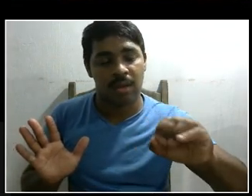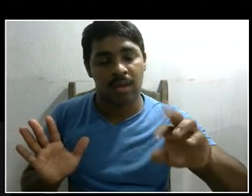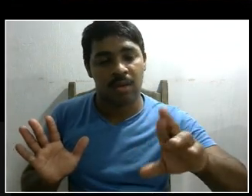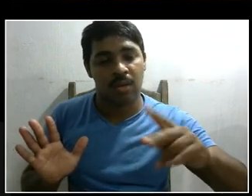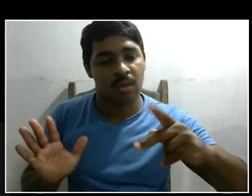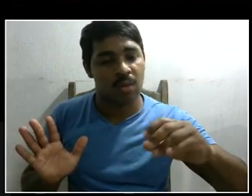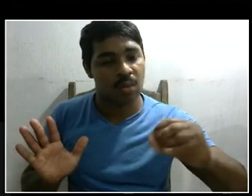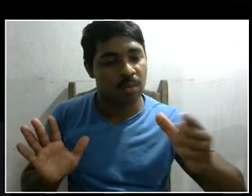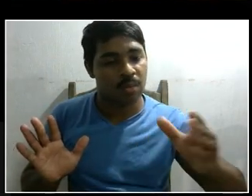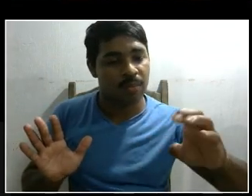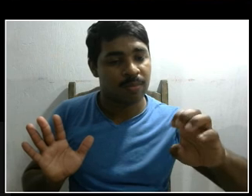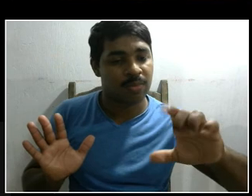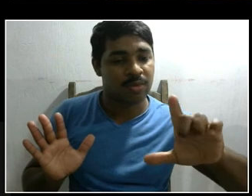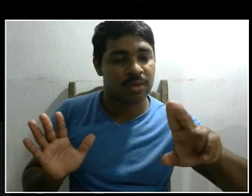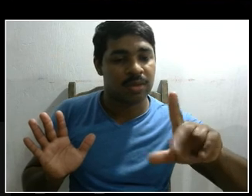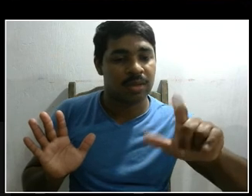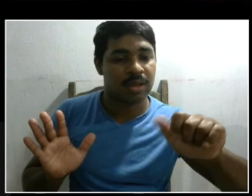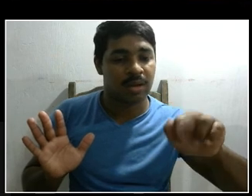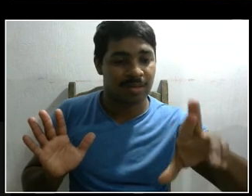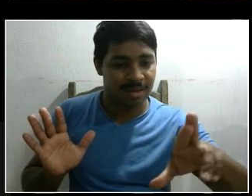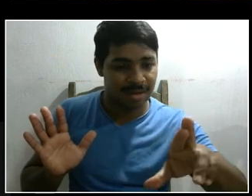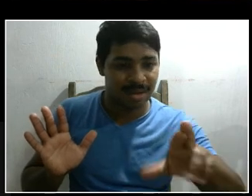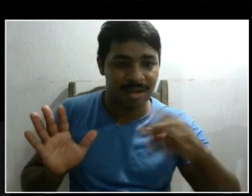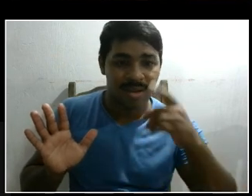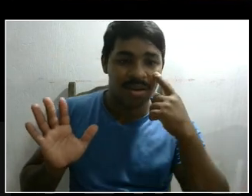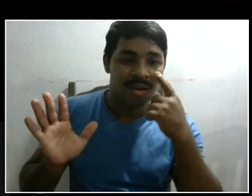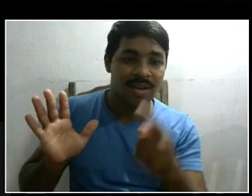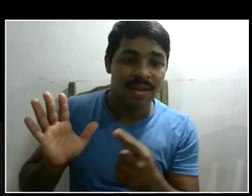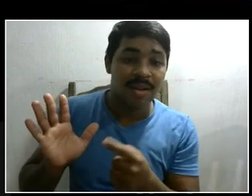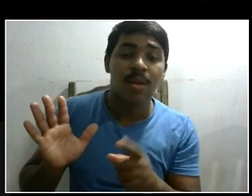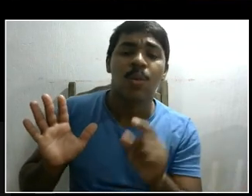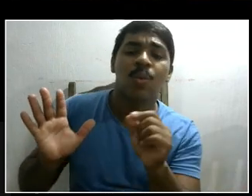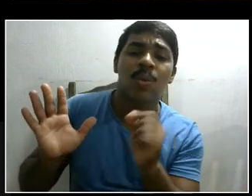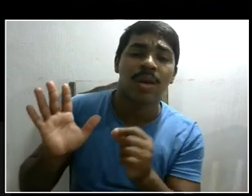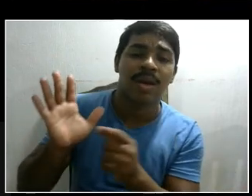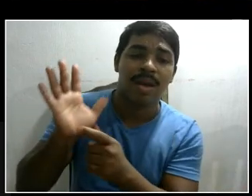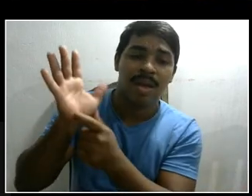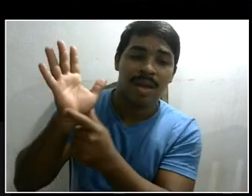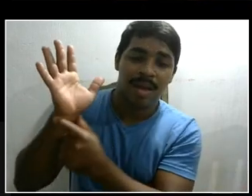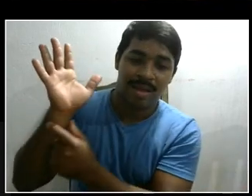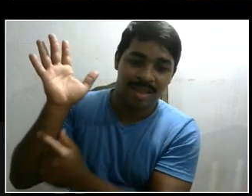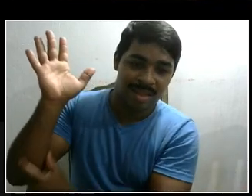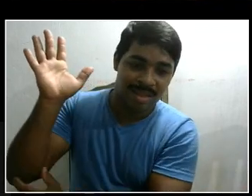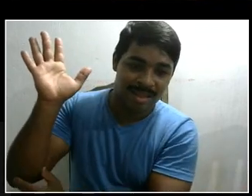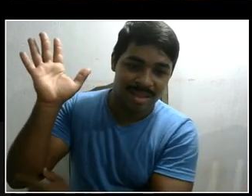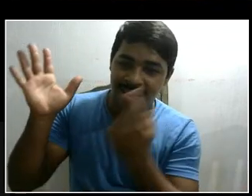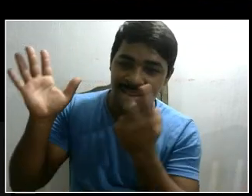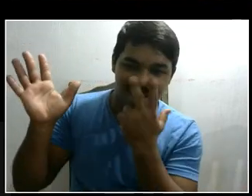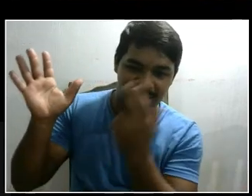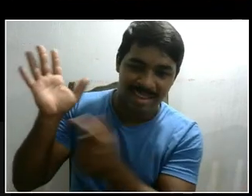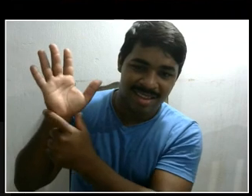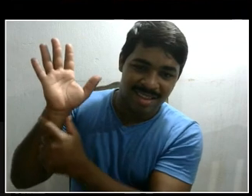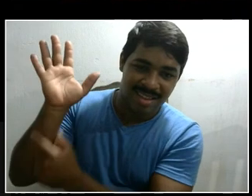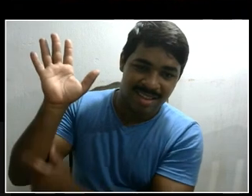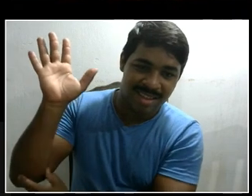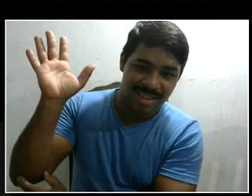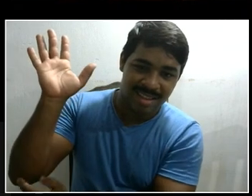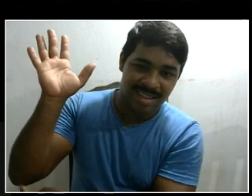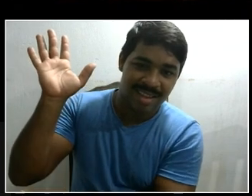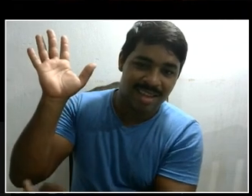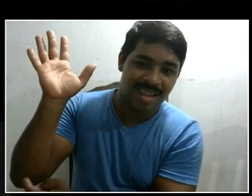organelas. E o rabinho lá do neurônio, ele é chamado de axônio. Aí vocês vão lembrar do braço de vocês, que termina lá